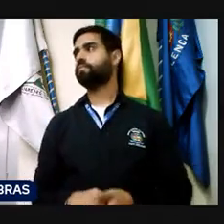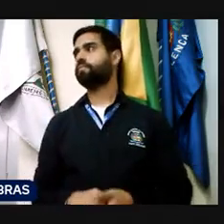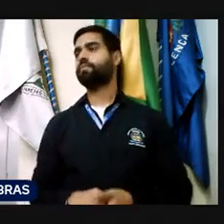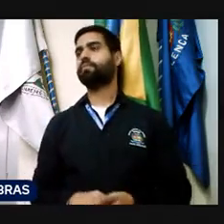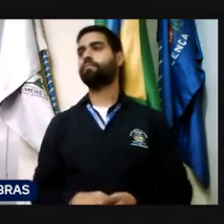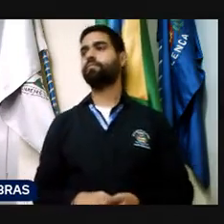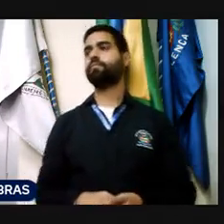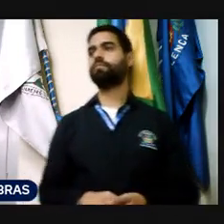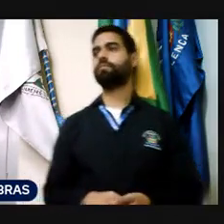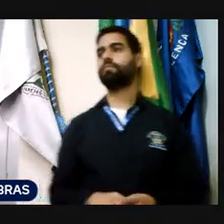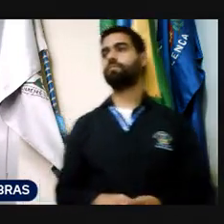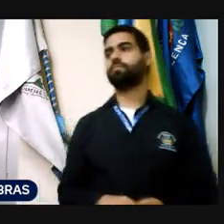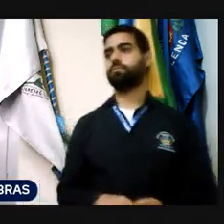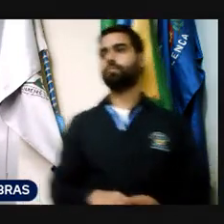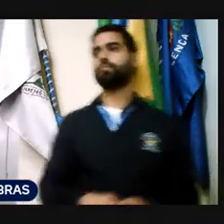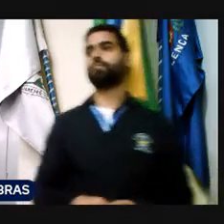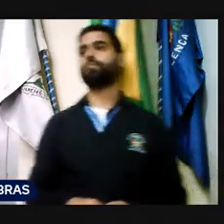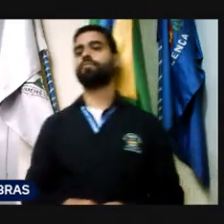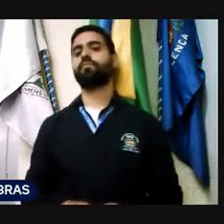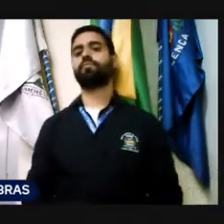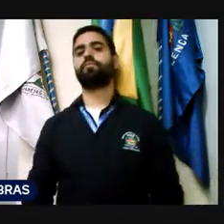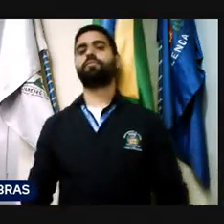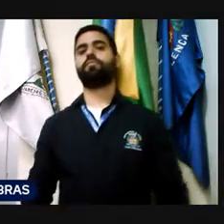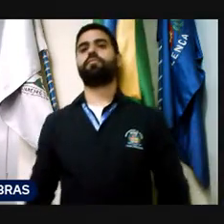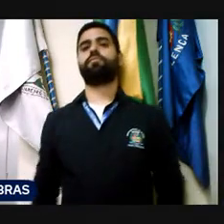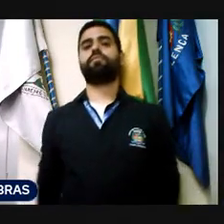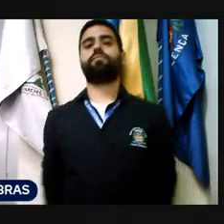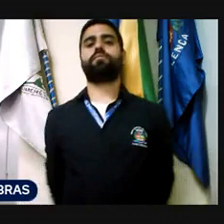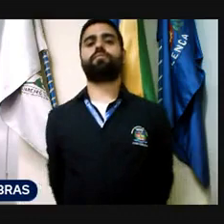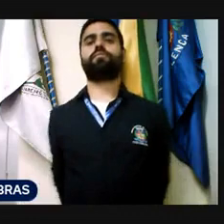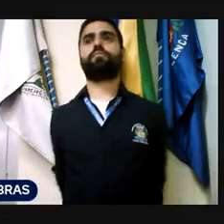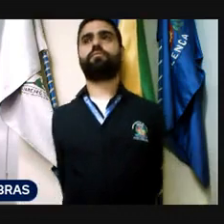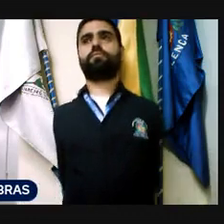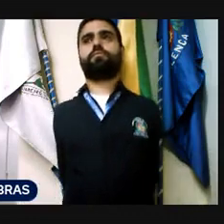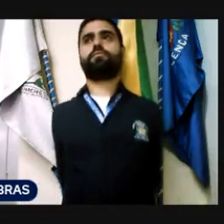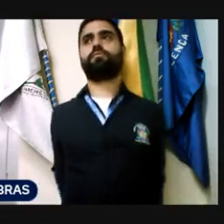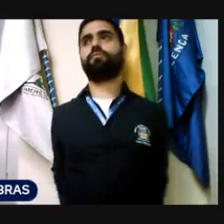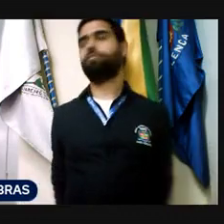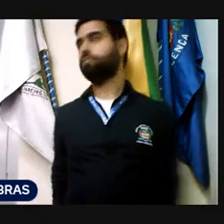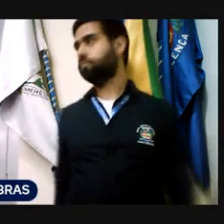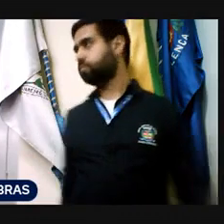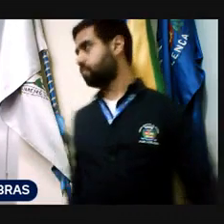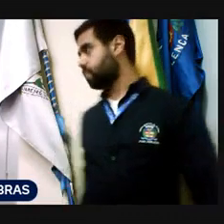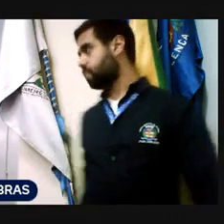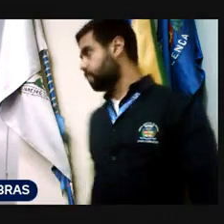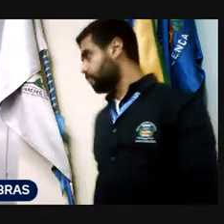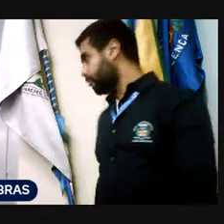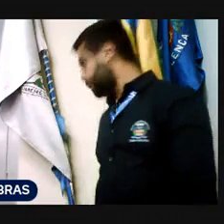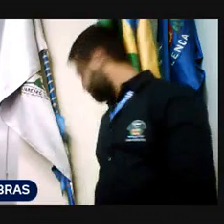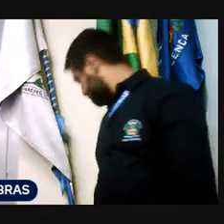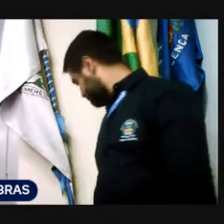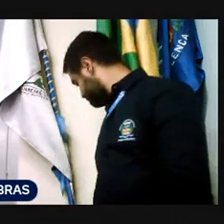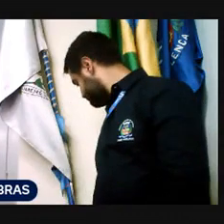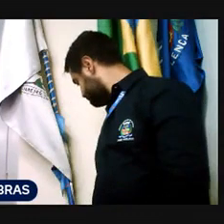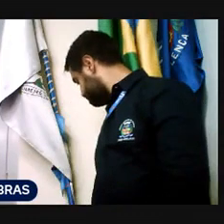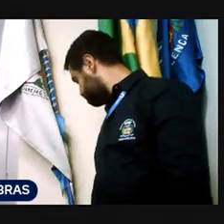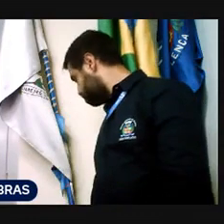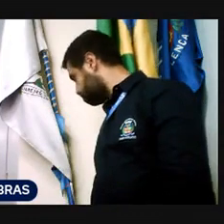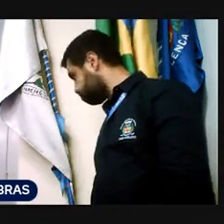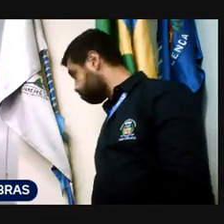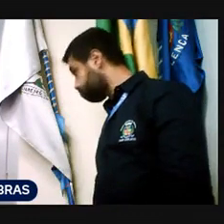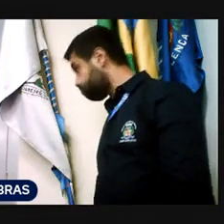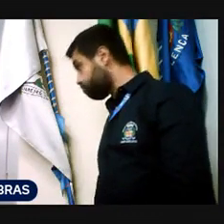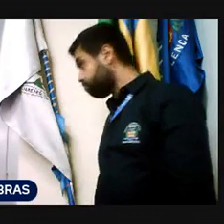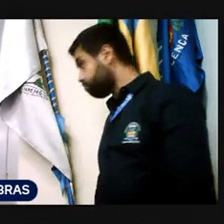vereadora Fabiane que faça a chamada dos senhores vereadores para entrarmos na ordem do dia.